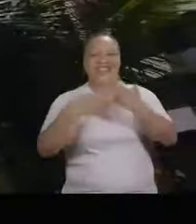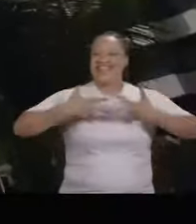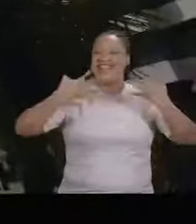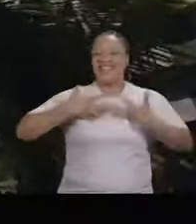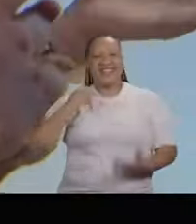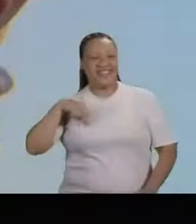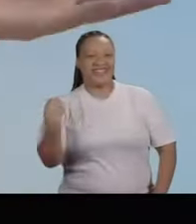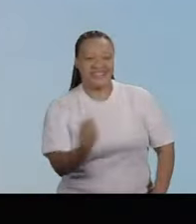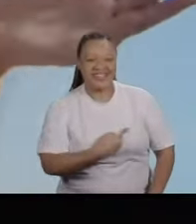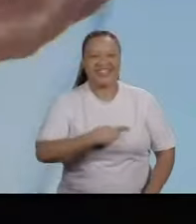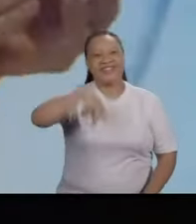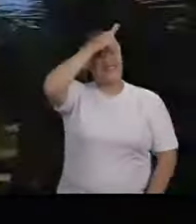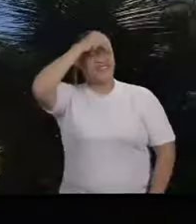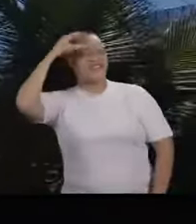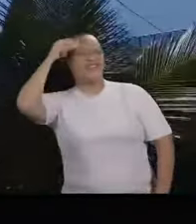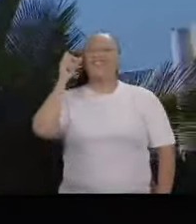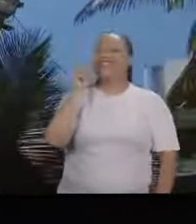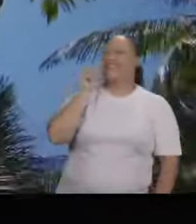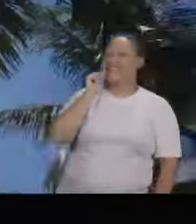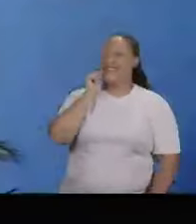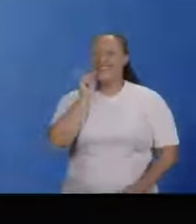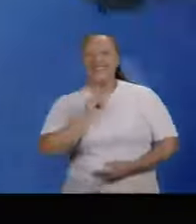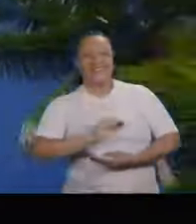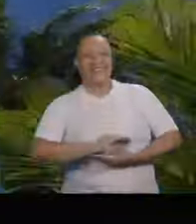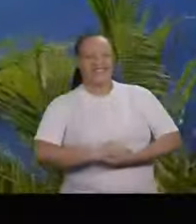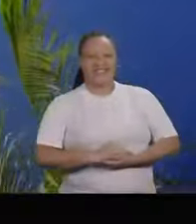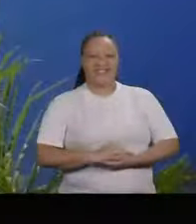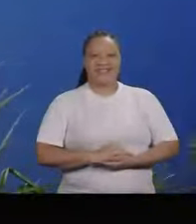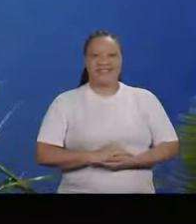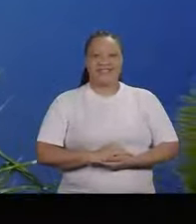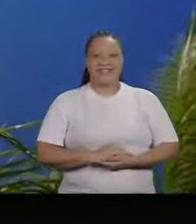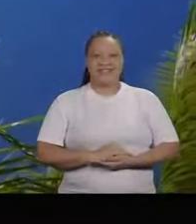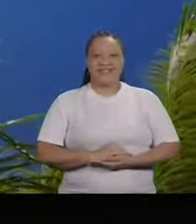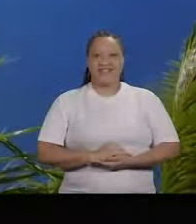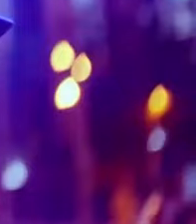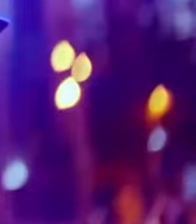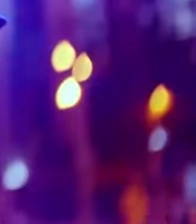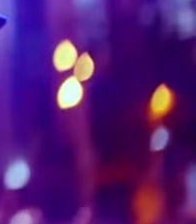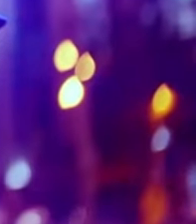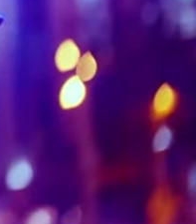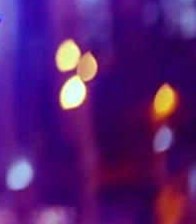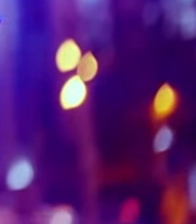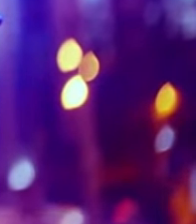da nossa cidade, fazendo a alegria de todos nós. Prefeitura de Maceió.